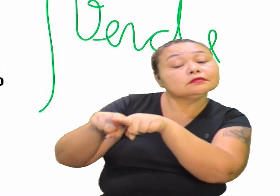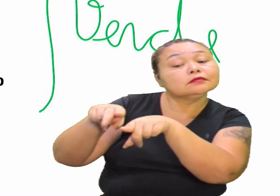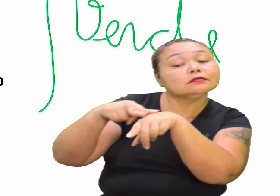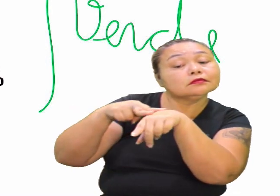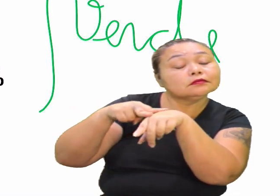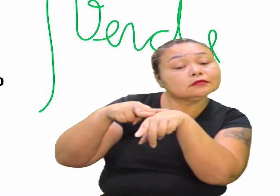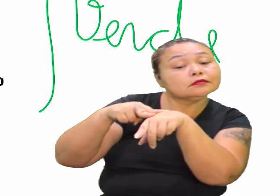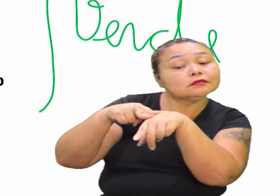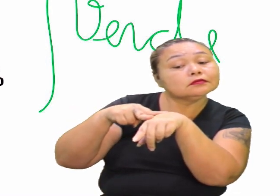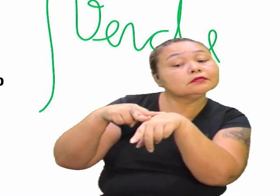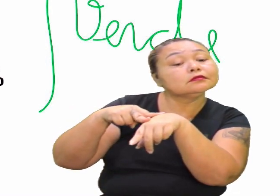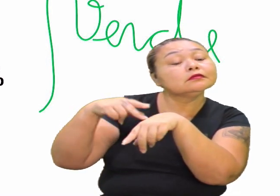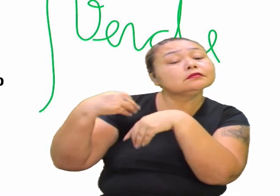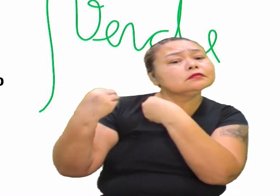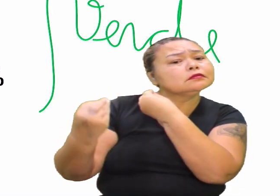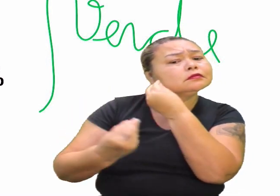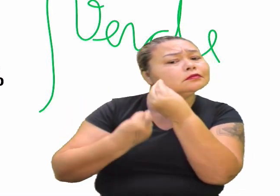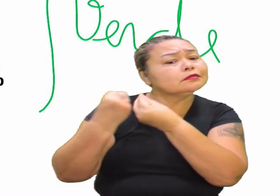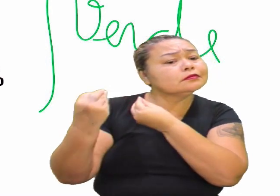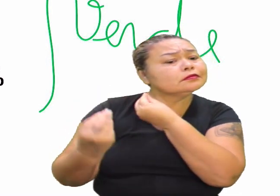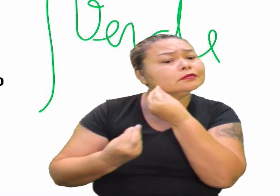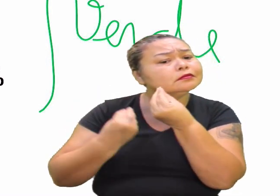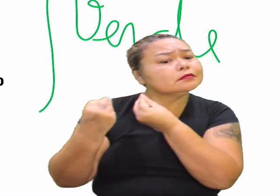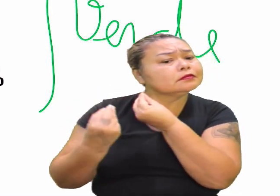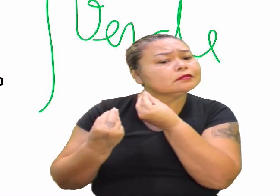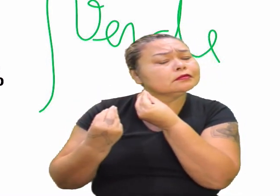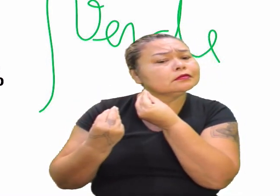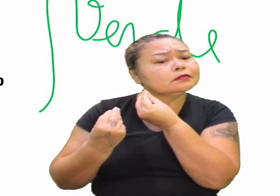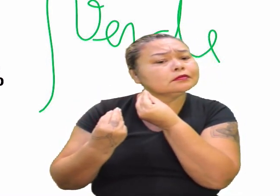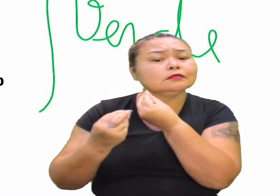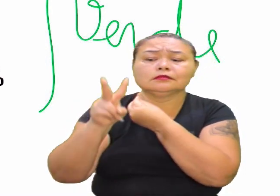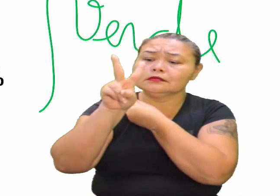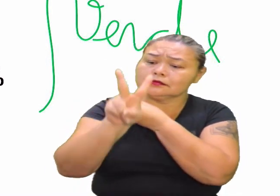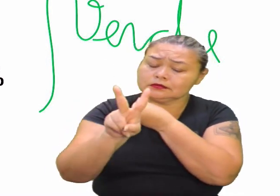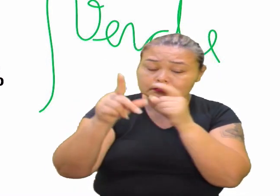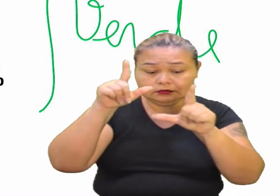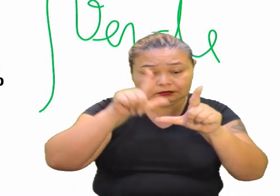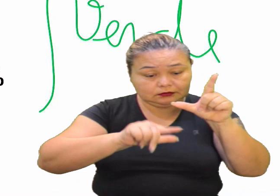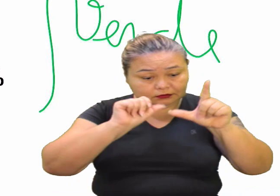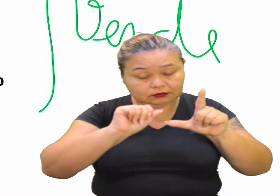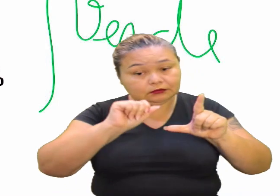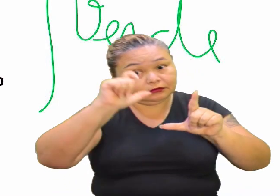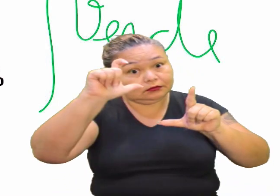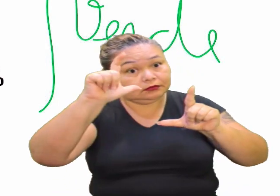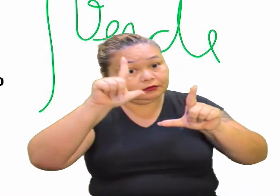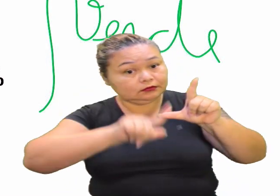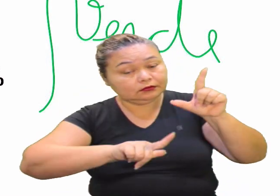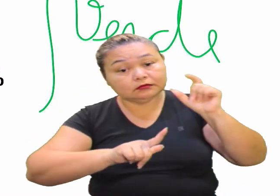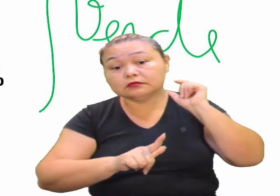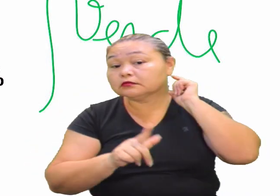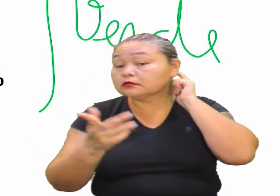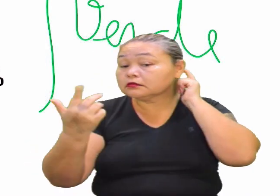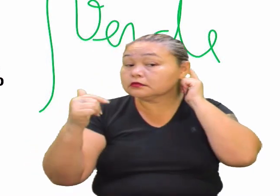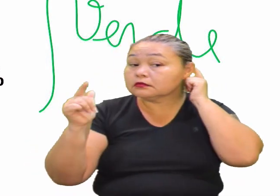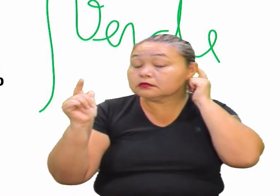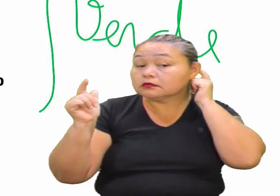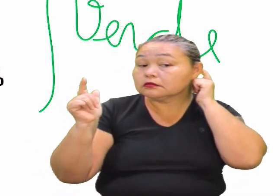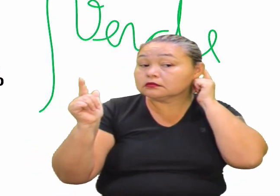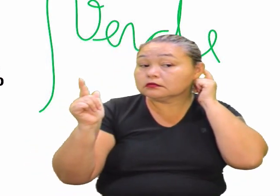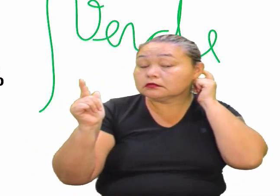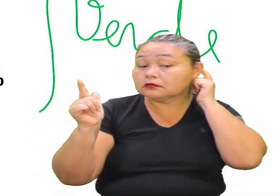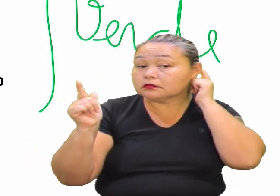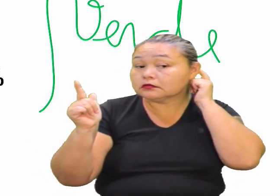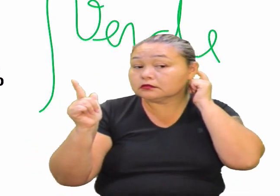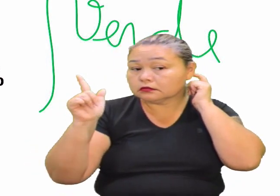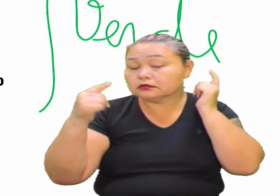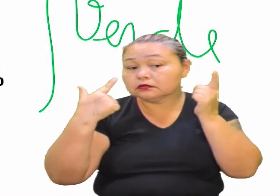coloco como assim, professor? Eu coloco assim, ó. V maiúsculo, vamos botar em